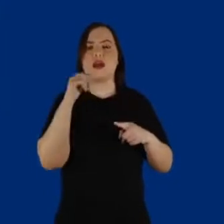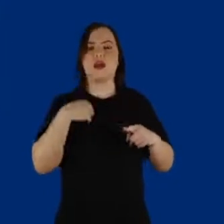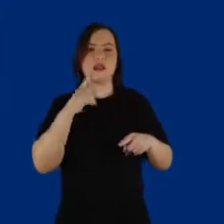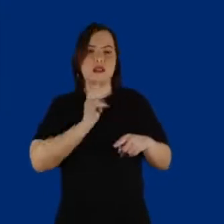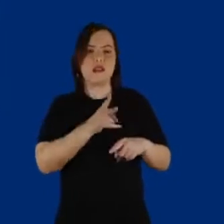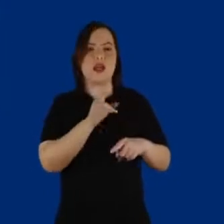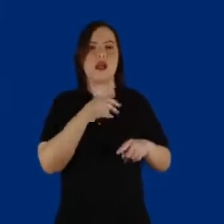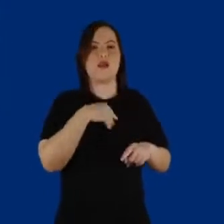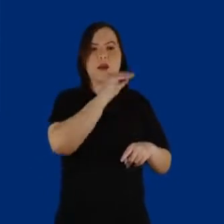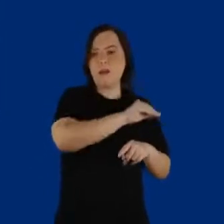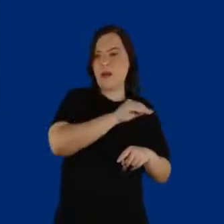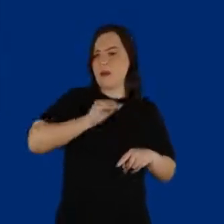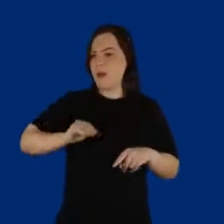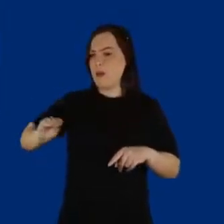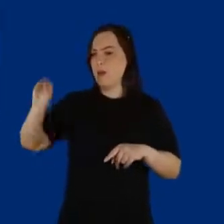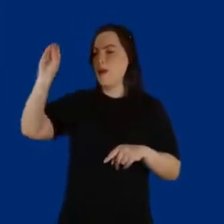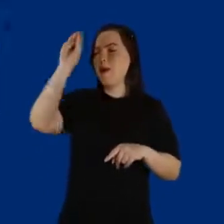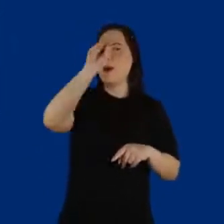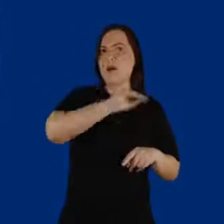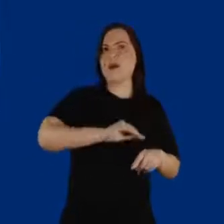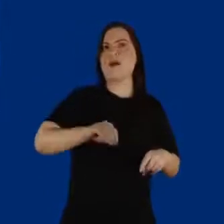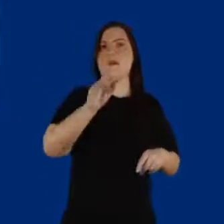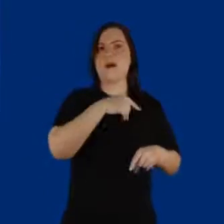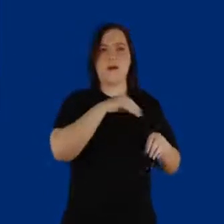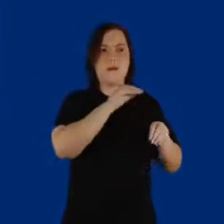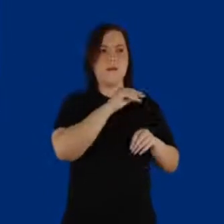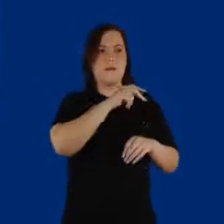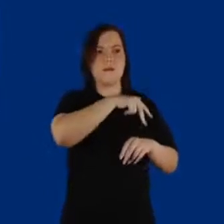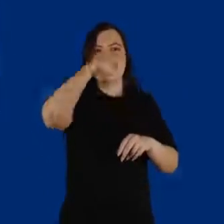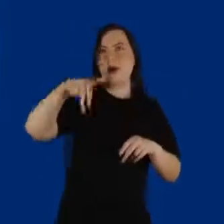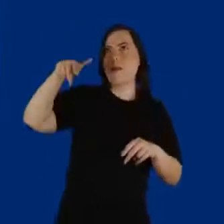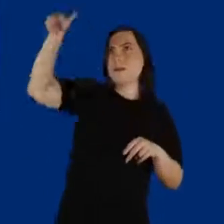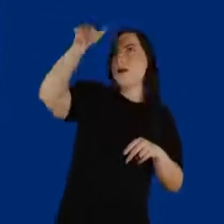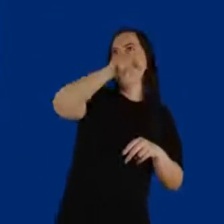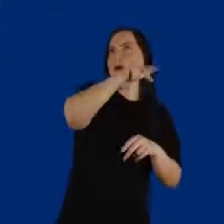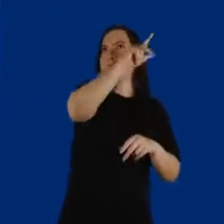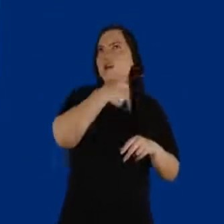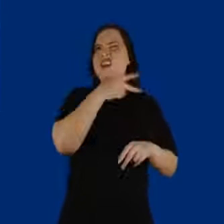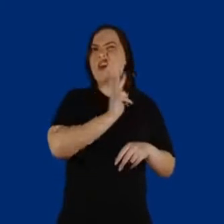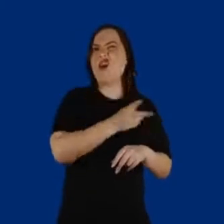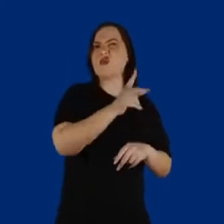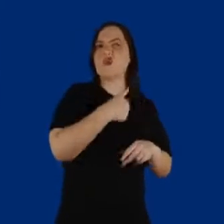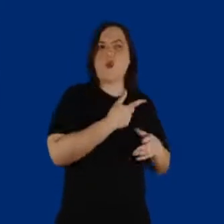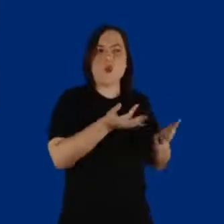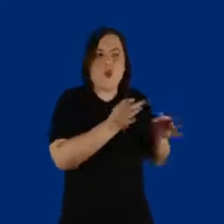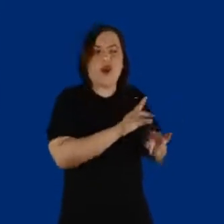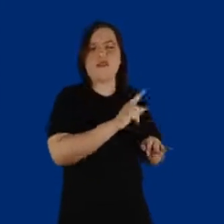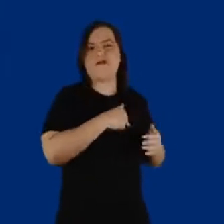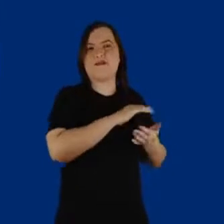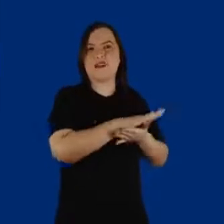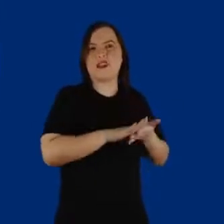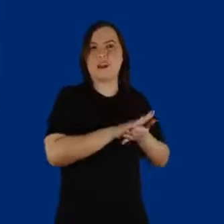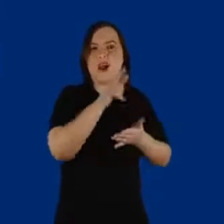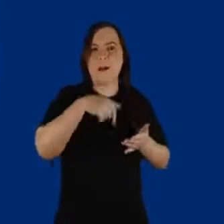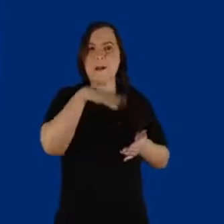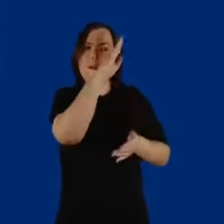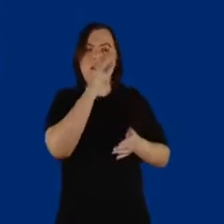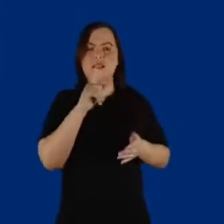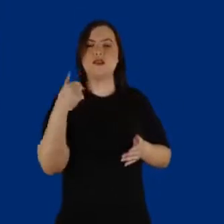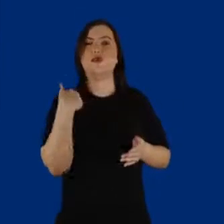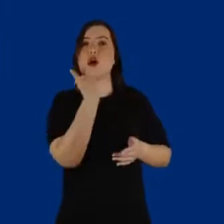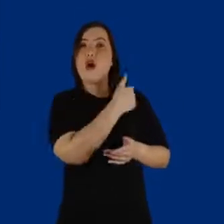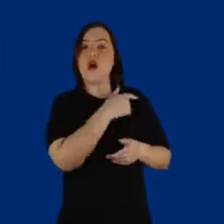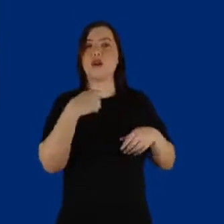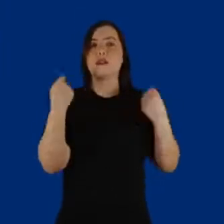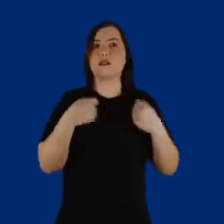eventismo colonizado, que é negócio de fazer, ficar pulando de galho em galho, nada tem continuidade no Brasil, e está na nossa mão a